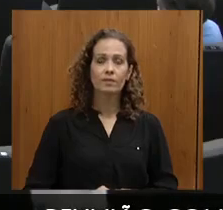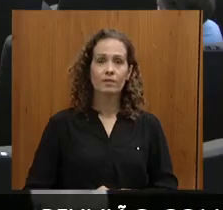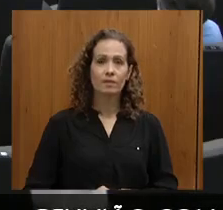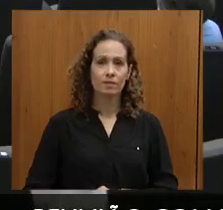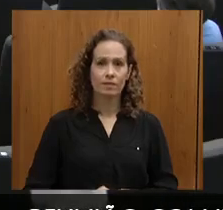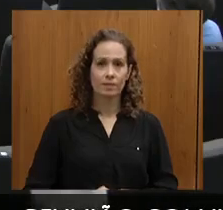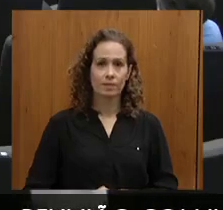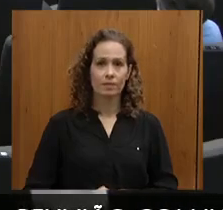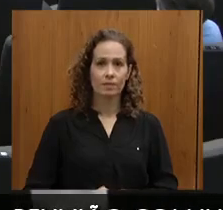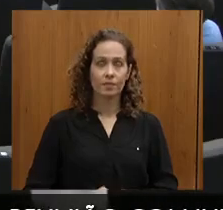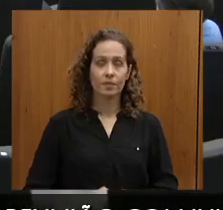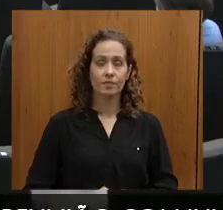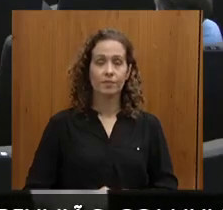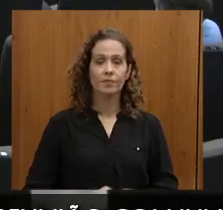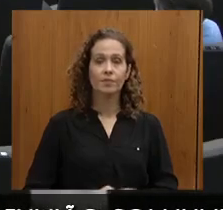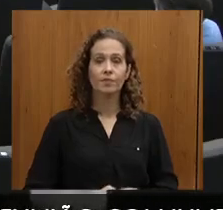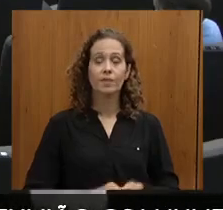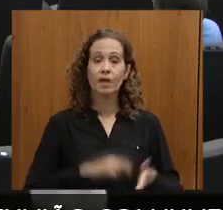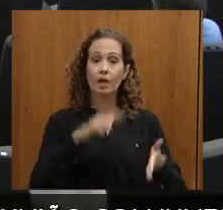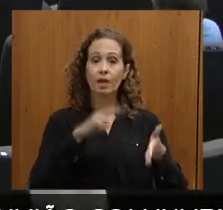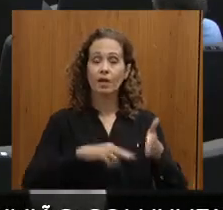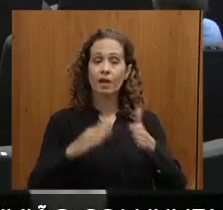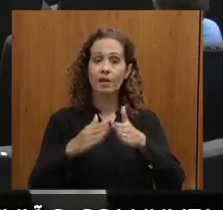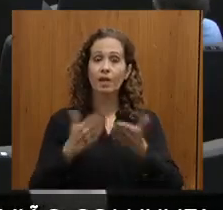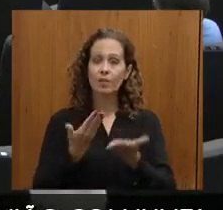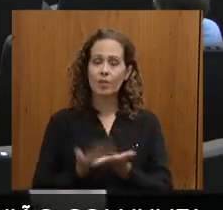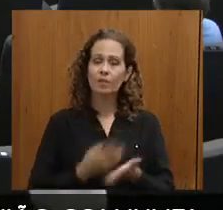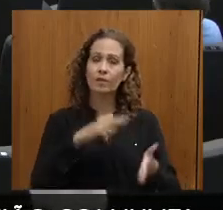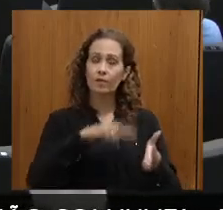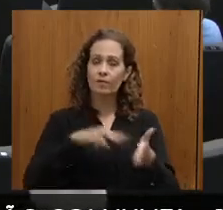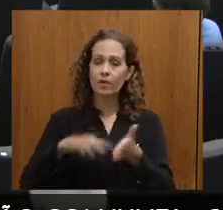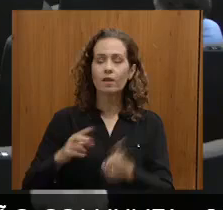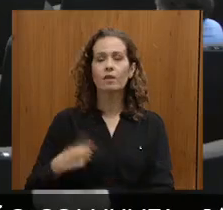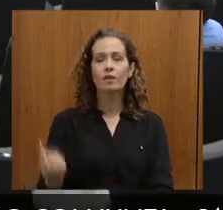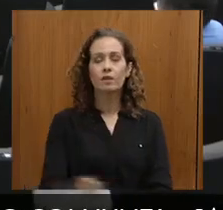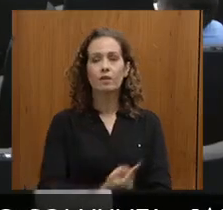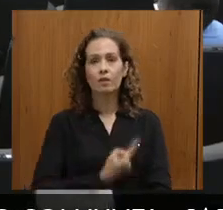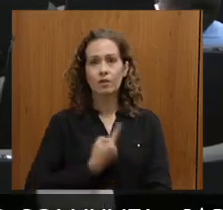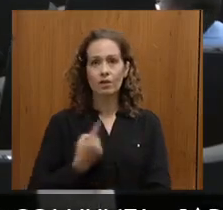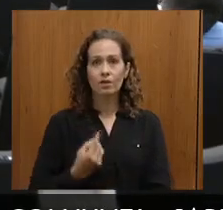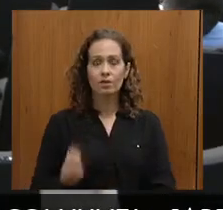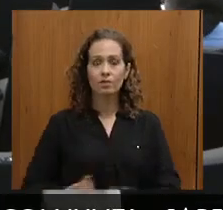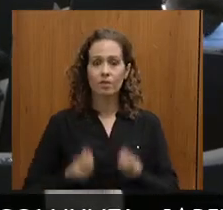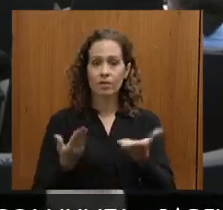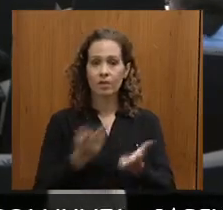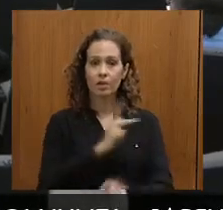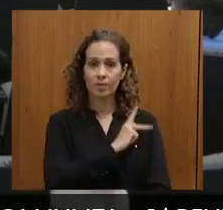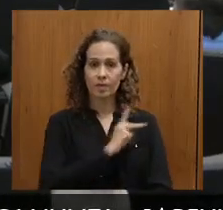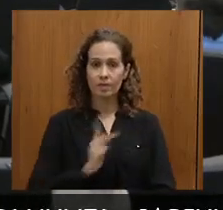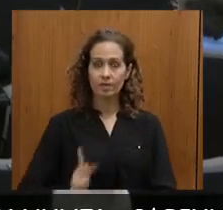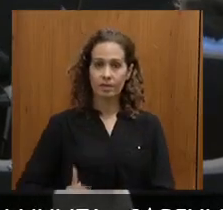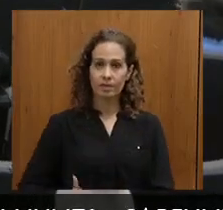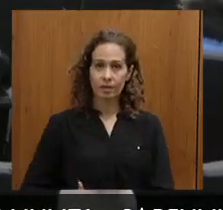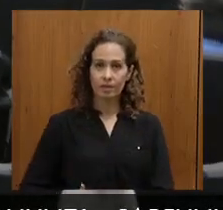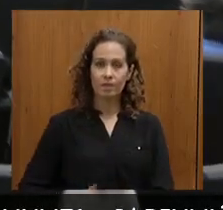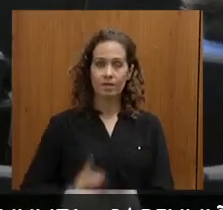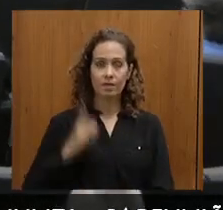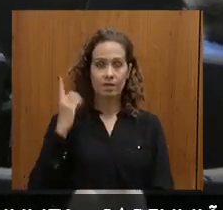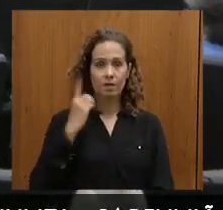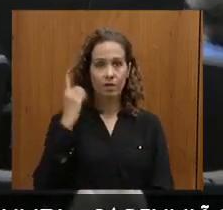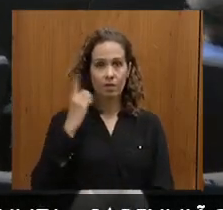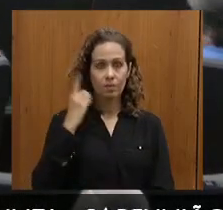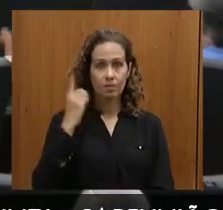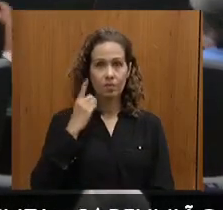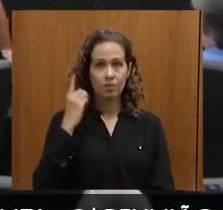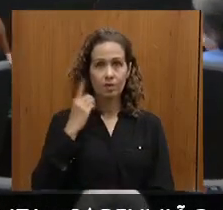Eu vou fazer a leitura de todos os requerimentos e nós vamos passar a presidência para um deputado, no caso,